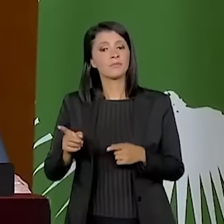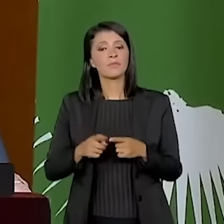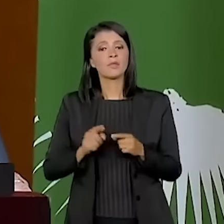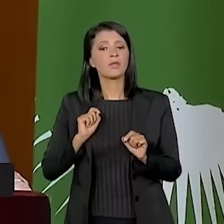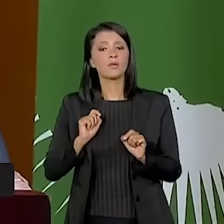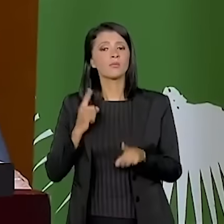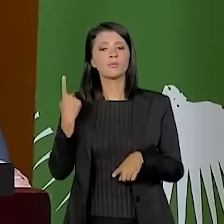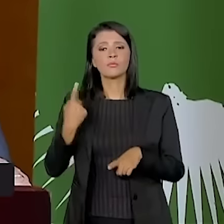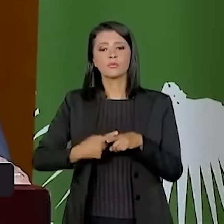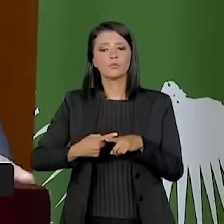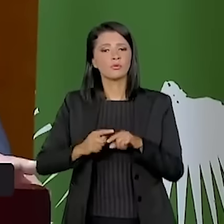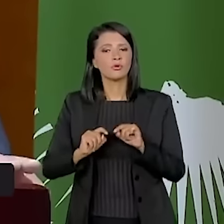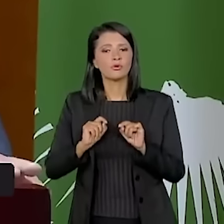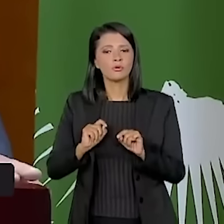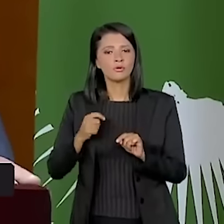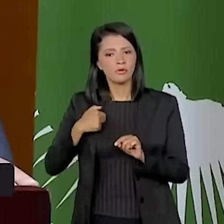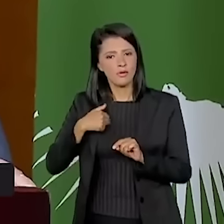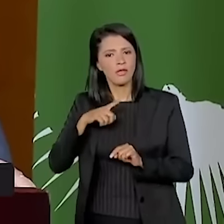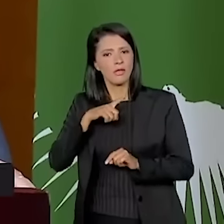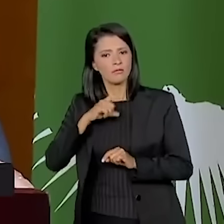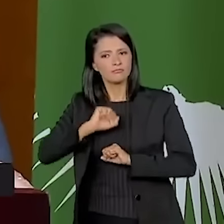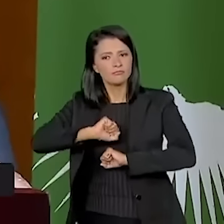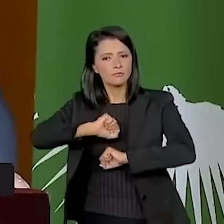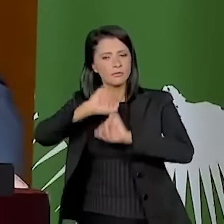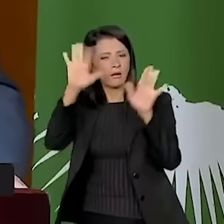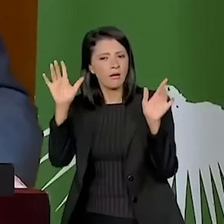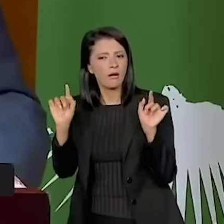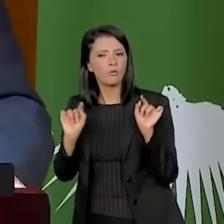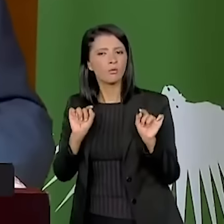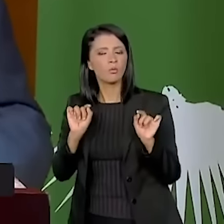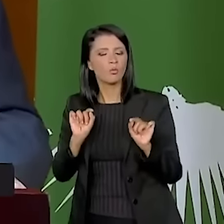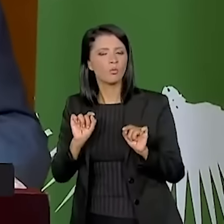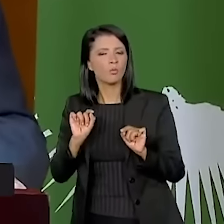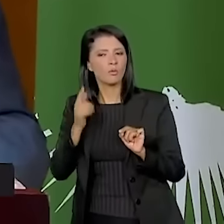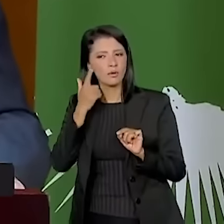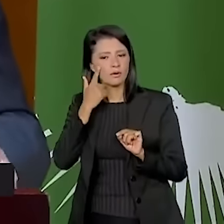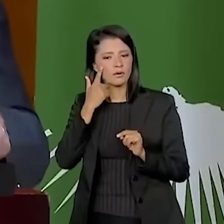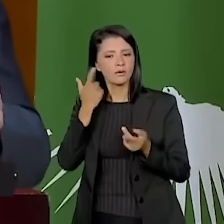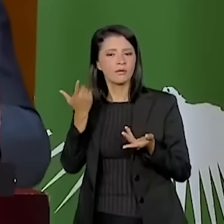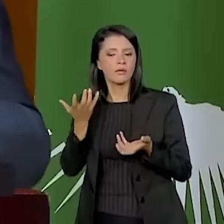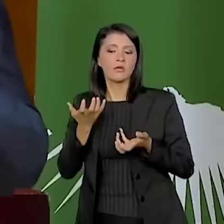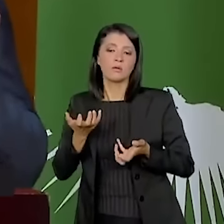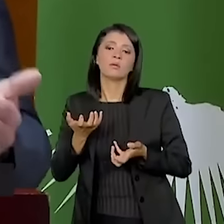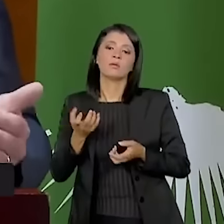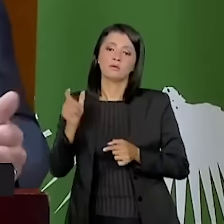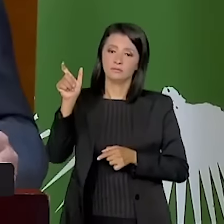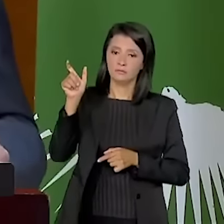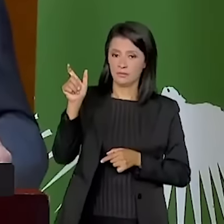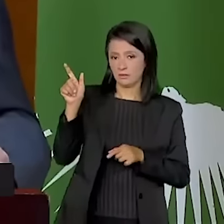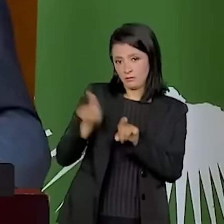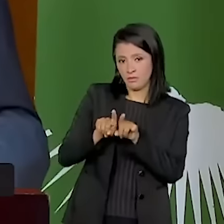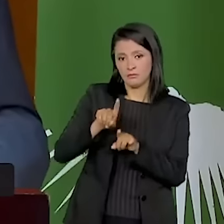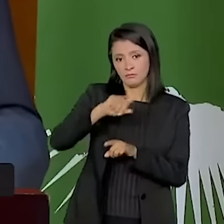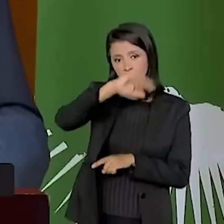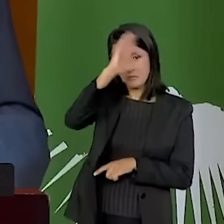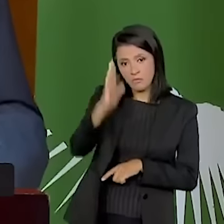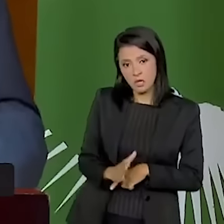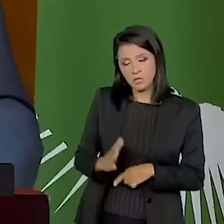porque eu tenho claro e gostaria que o Brasil tivesse